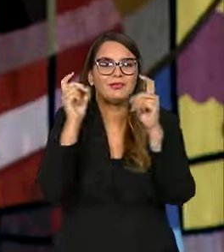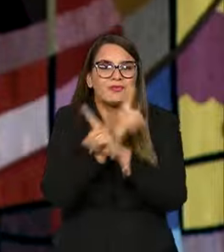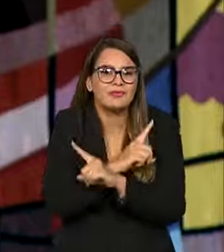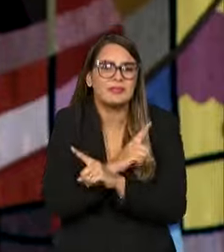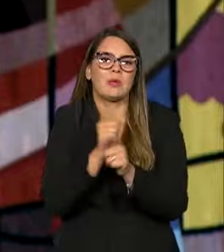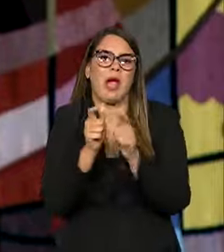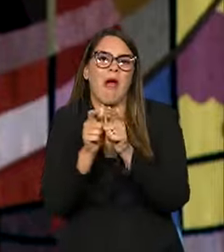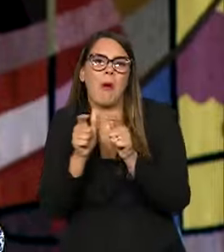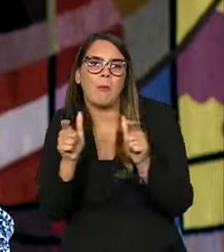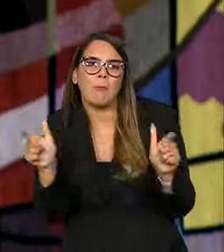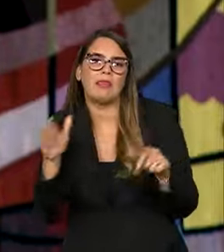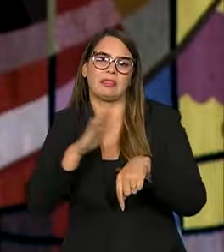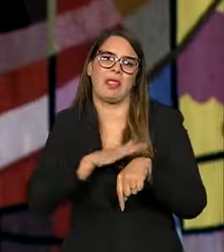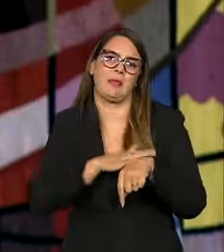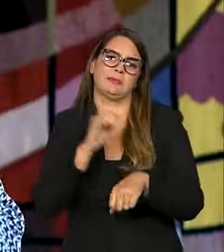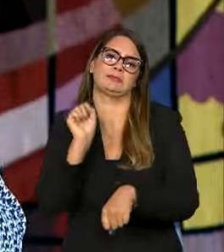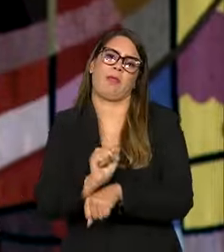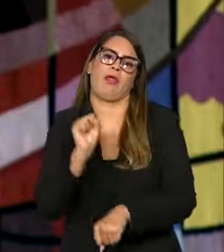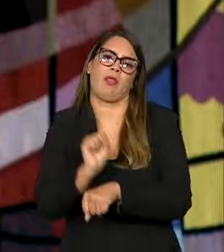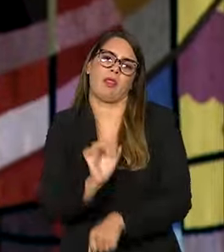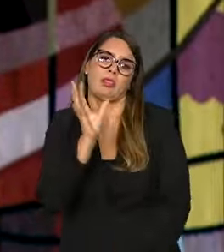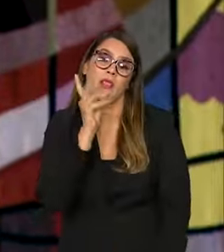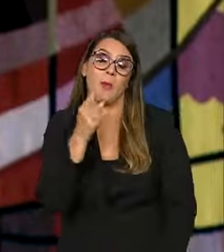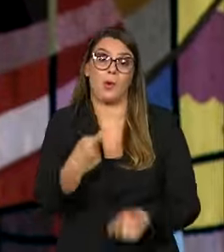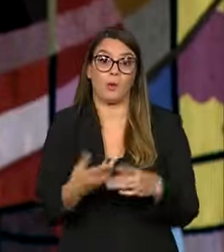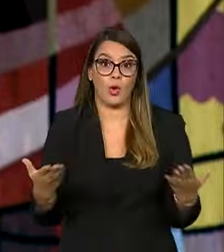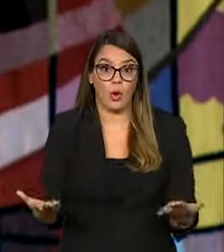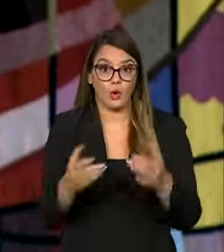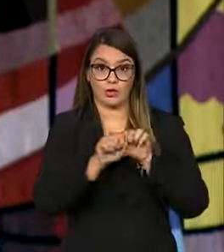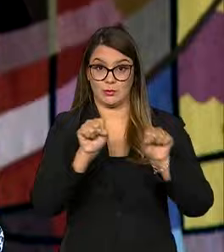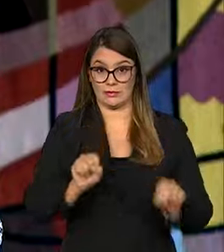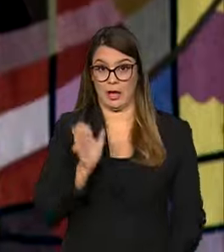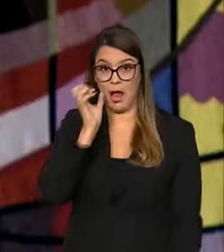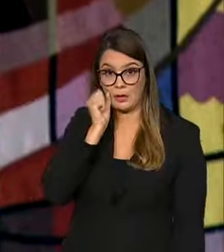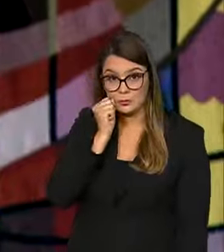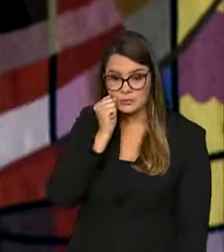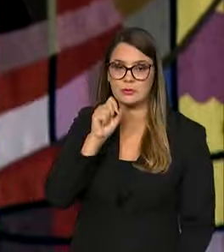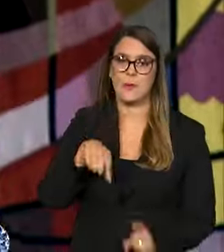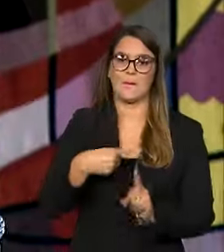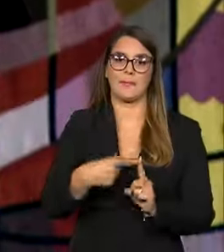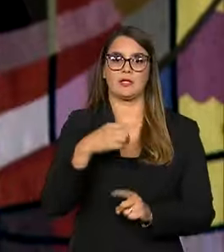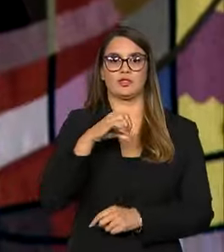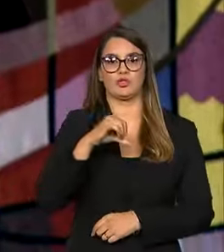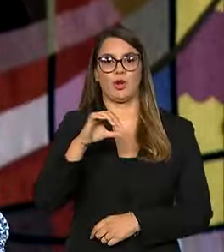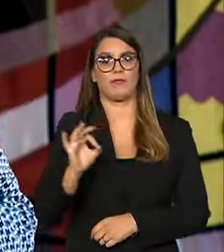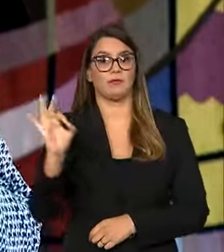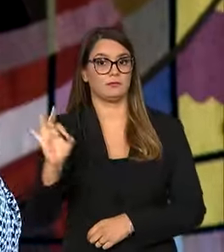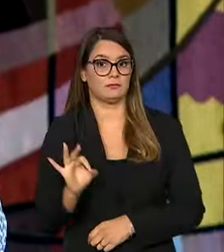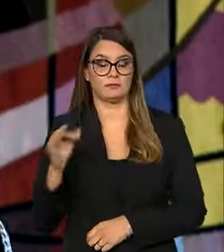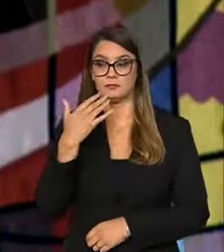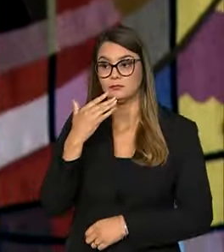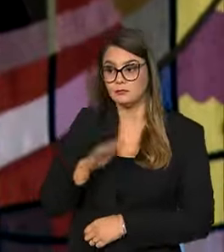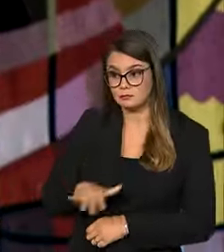e aumentando muito o tempo de espera, porque hoje no sistema de adoção, mais de 90% das